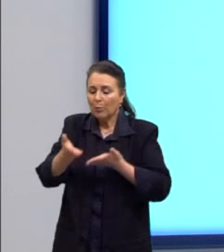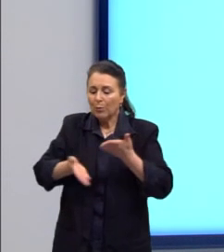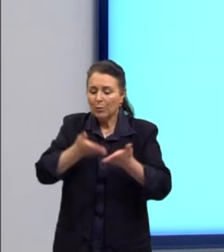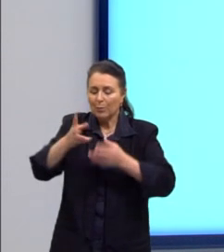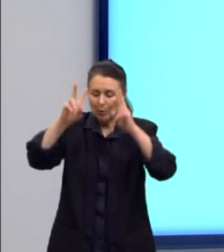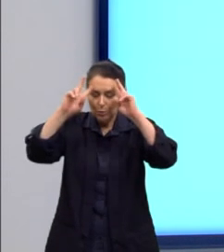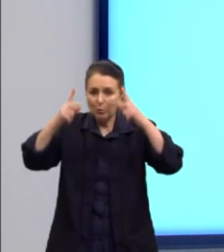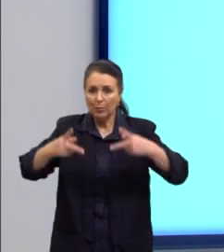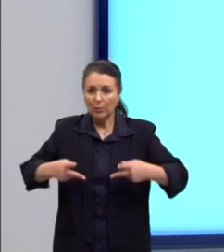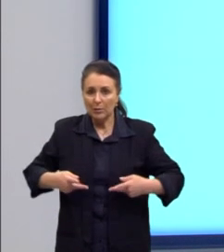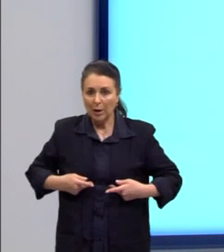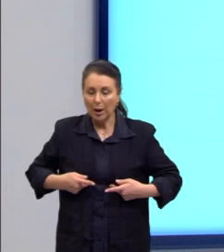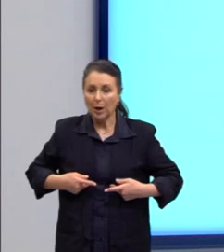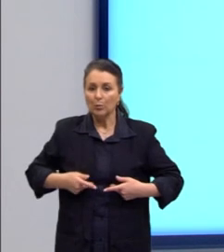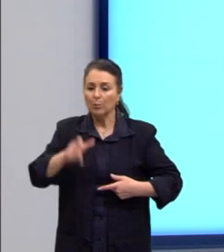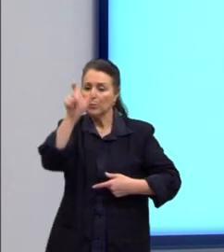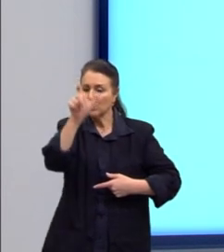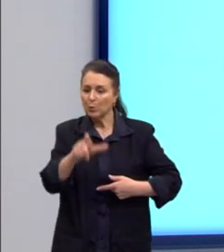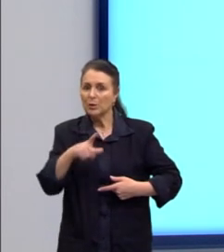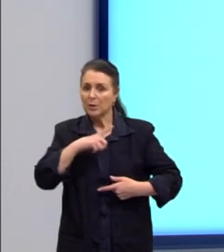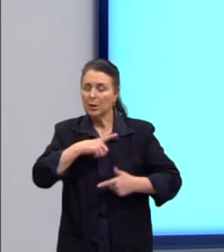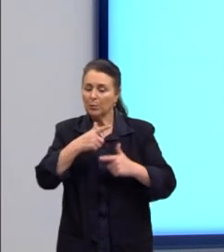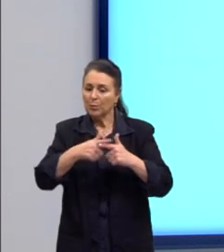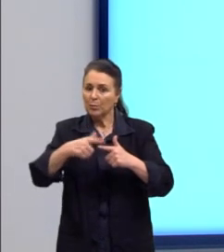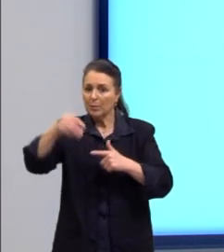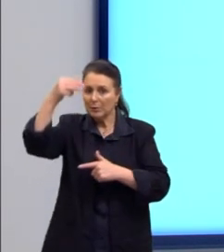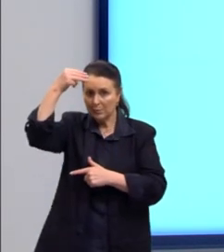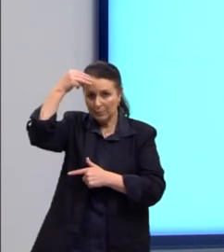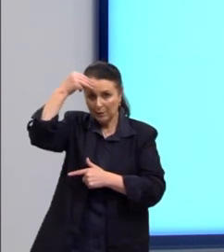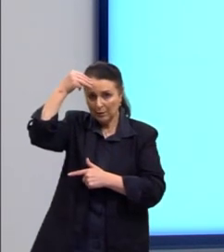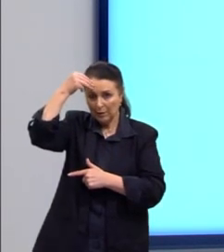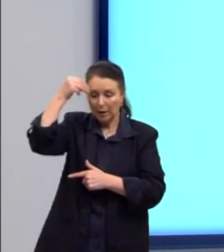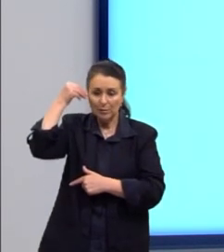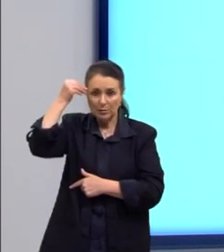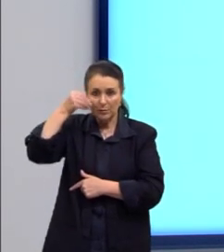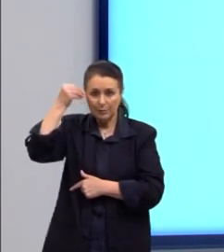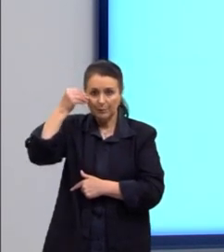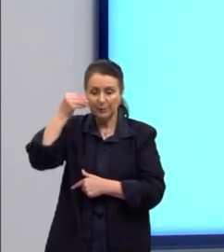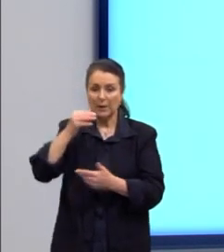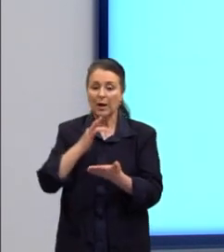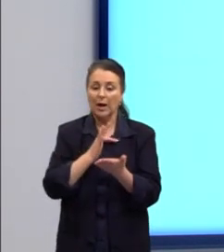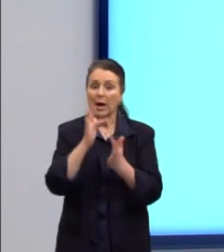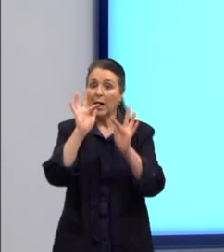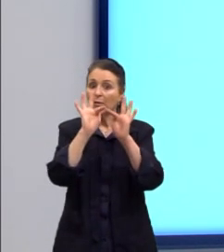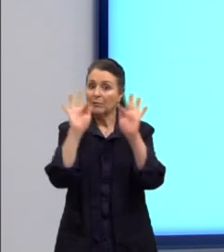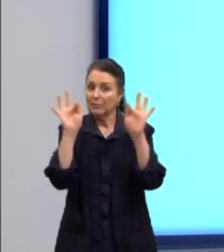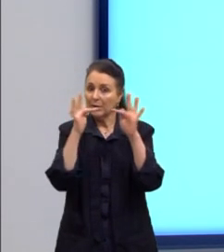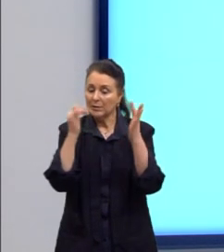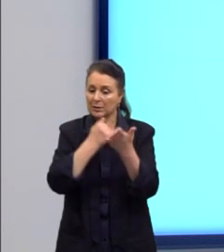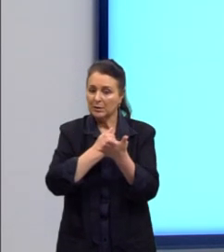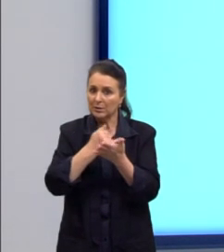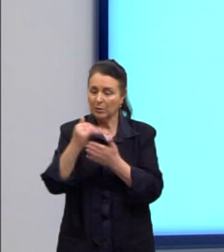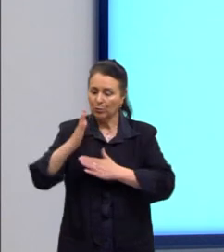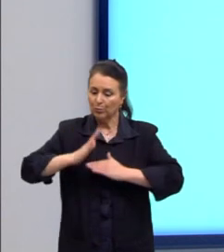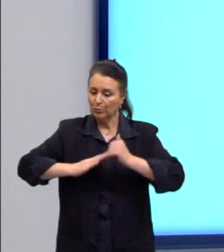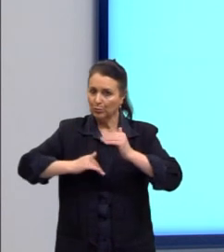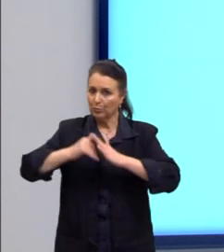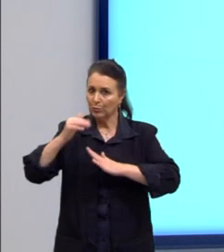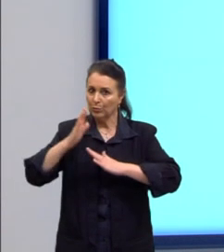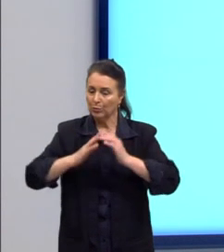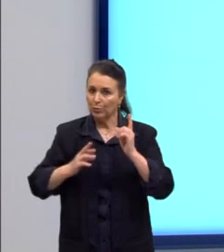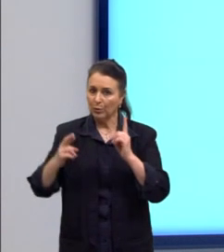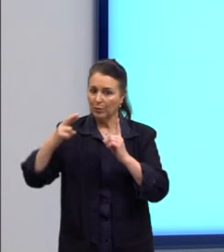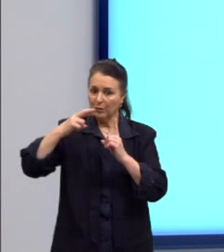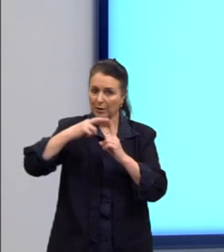pessoas com transtornos psicológicos E aí eu de aqui frase introdutória construída com referência